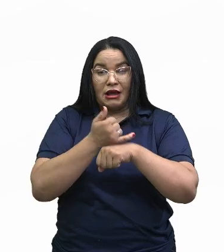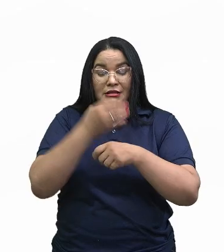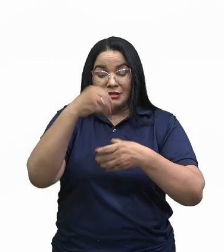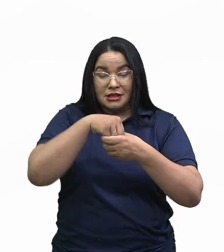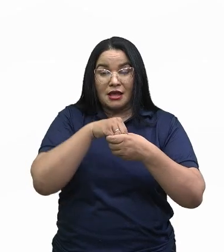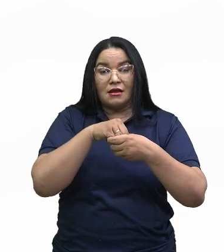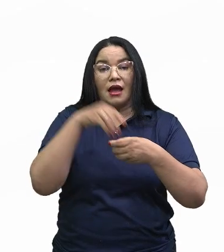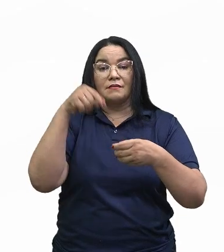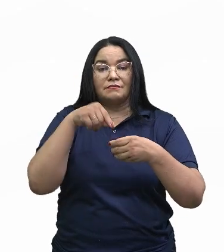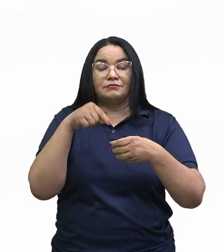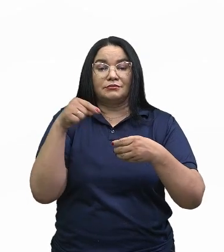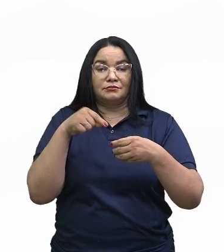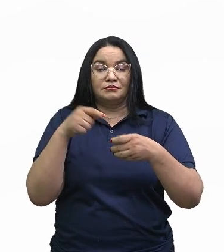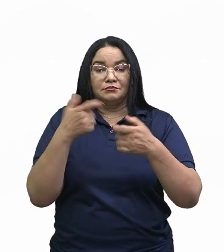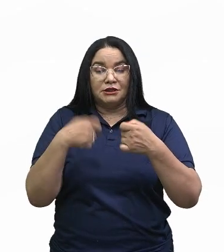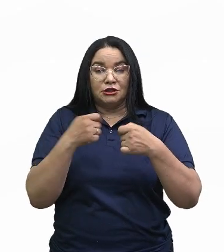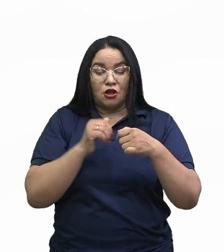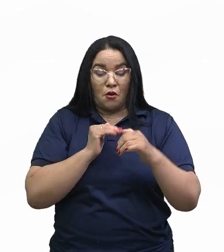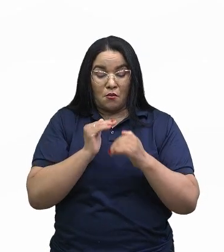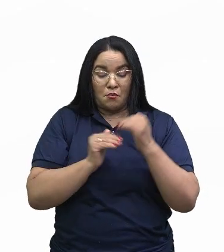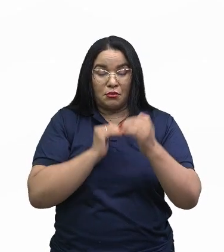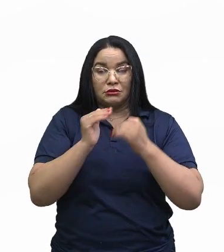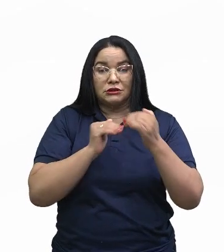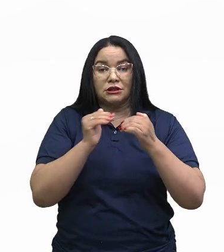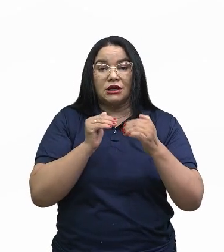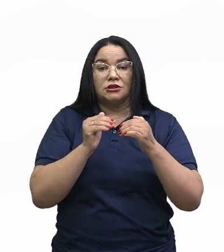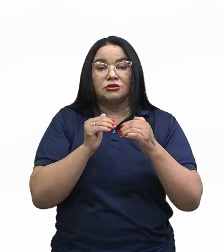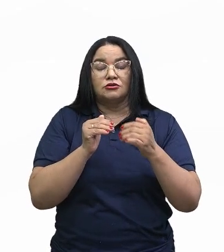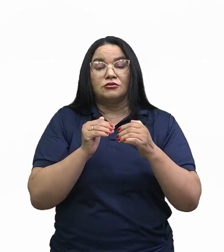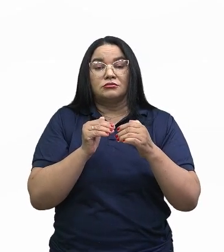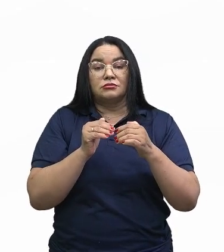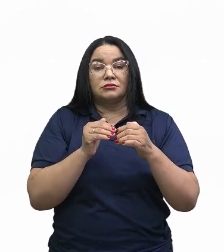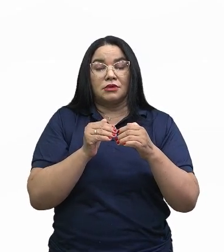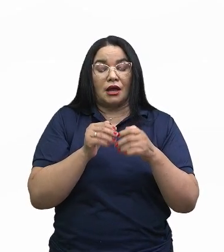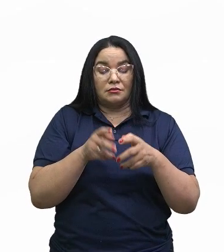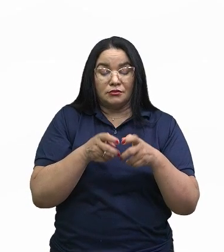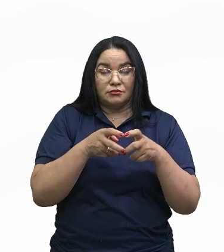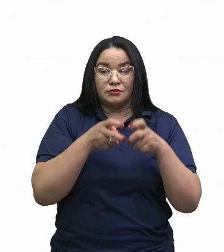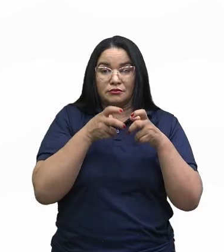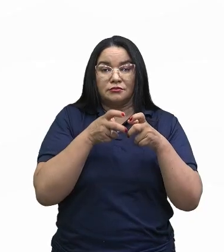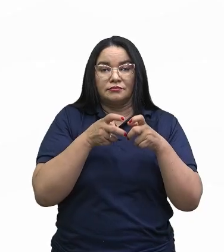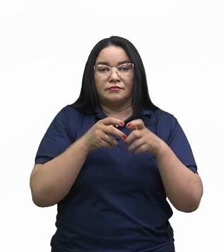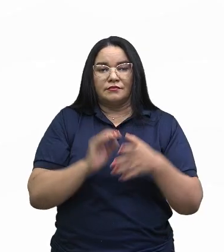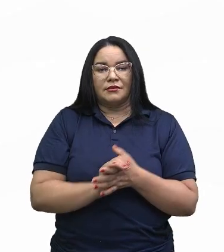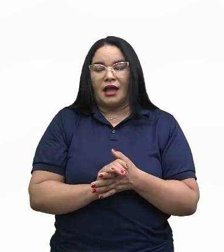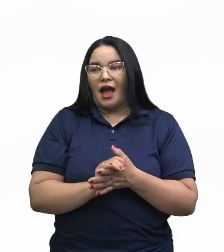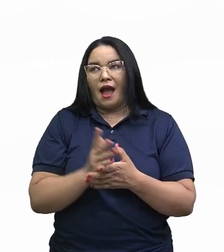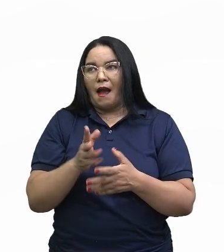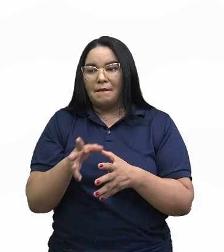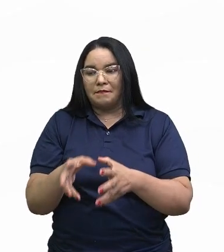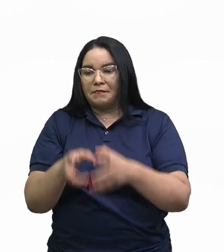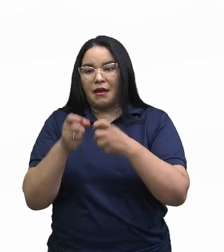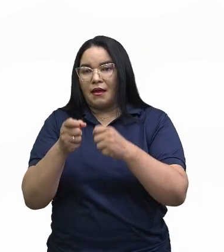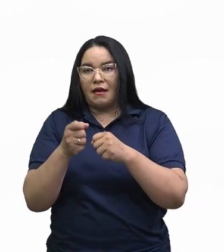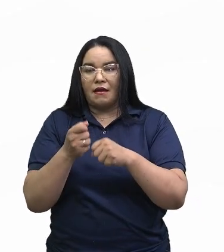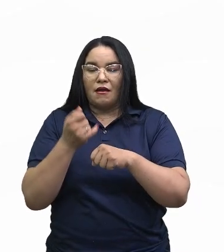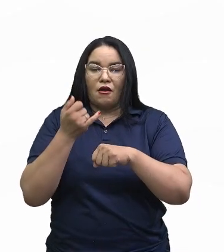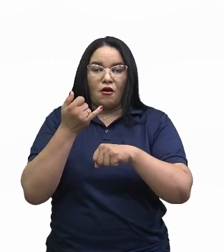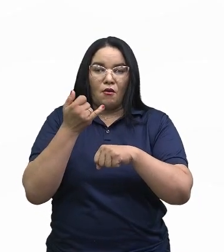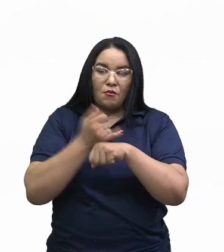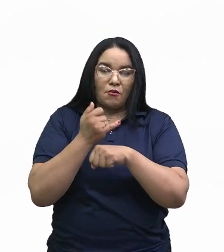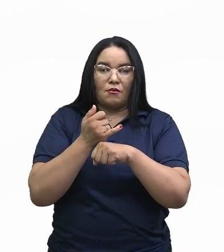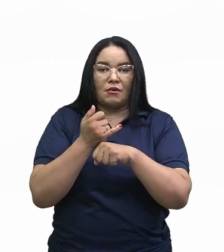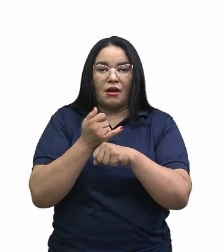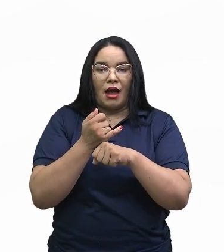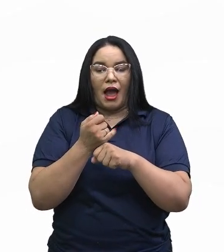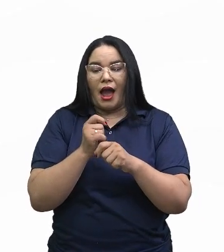trato, tá? Então, esse processo de extração não é peguei o ferro, joguei lá, fiz um prego, tá? Passa por vários processos,